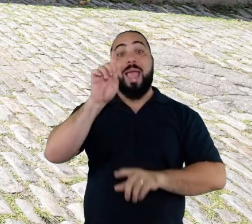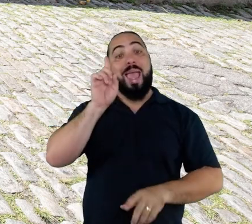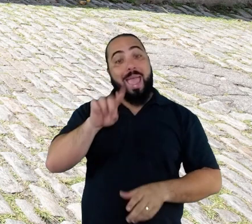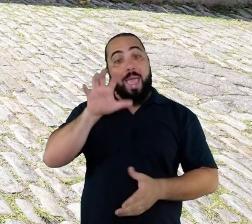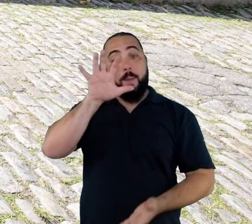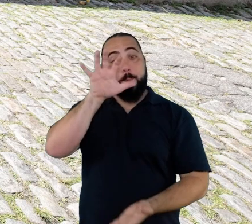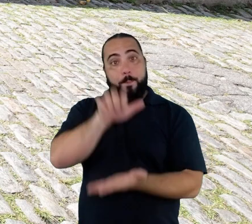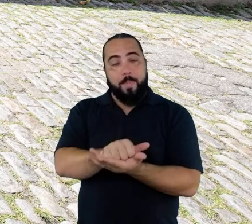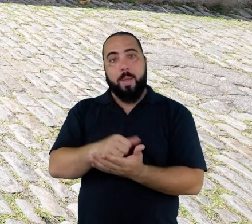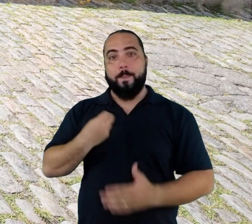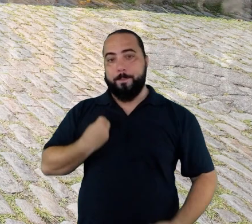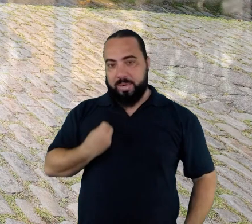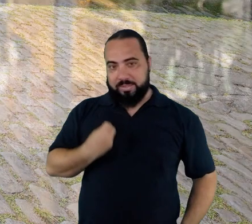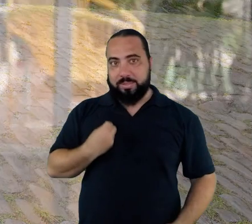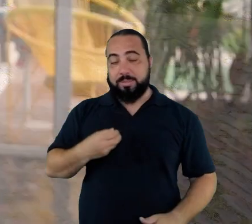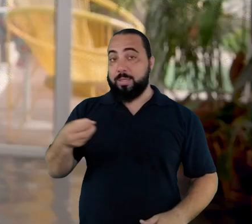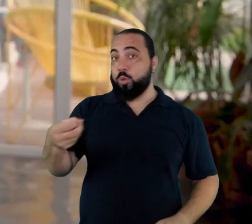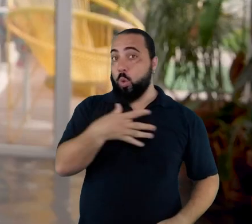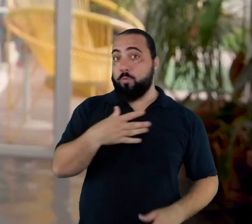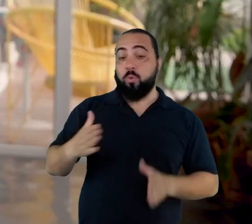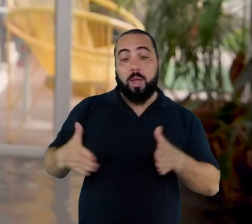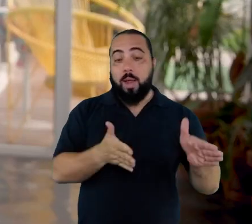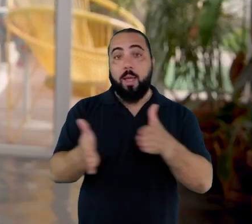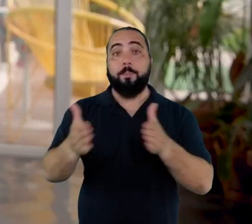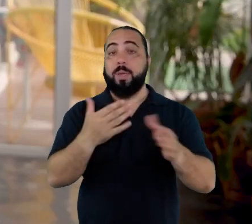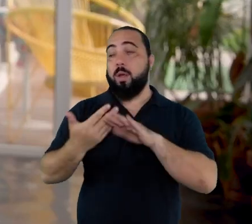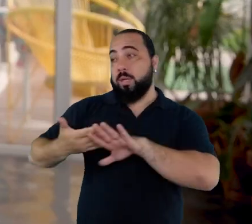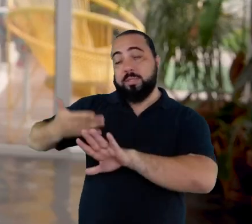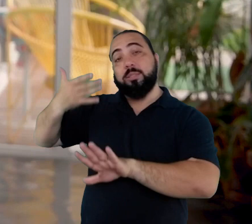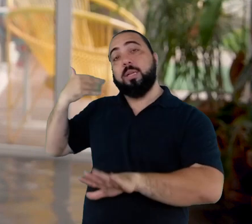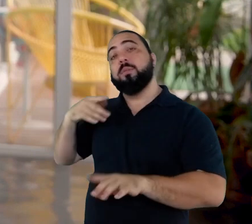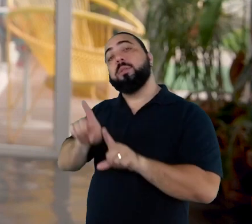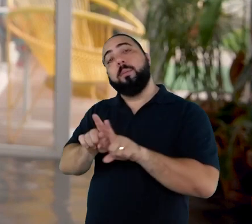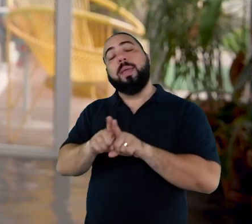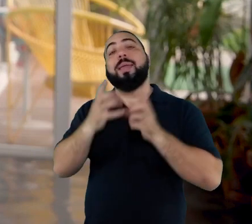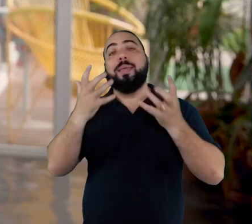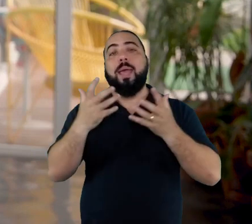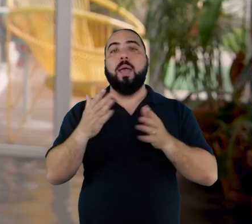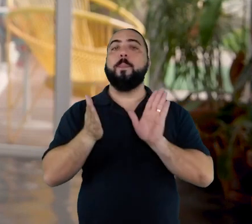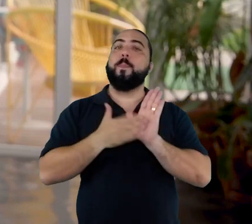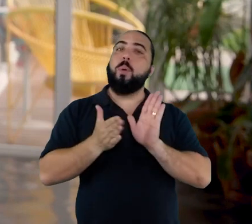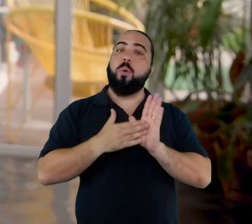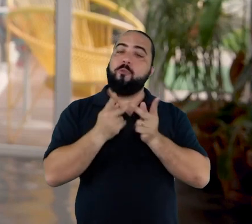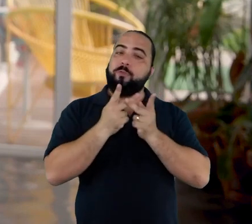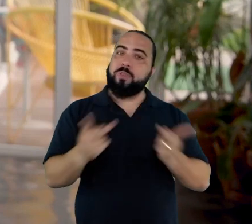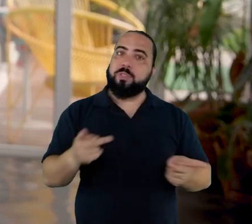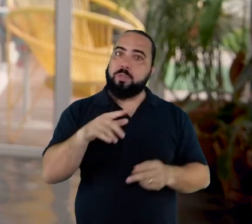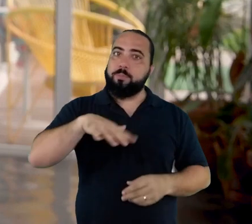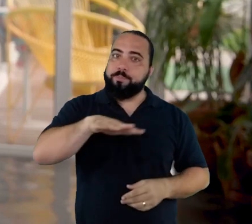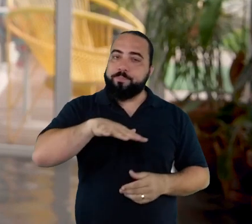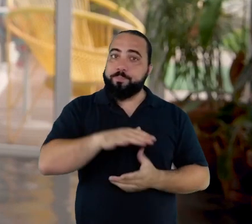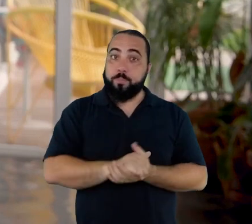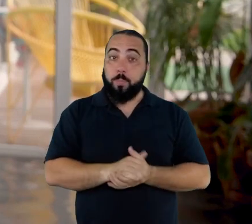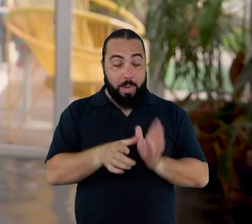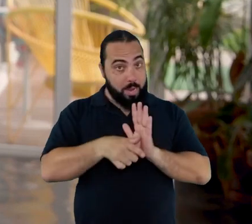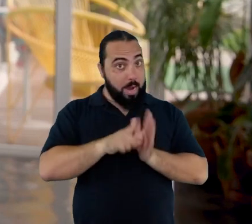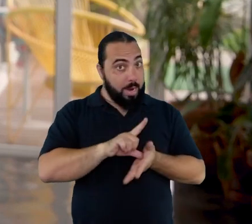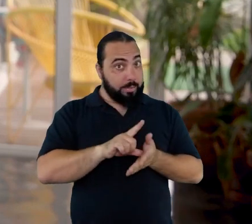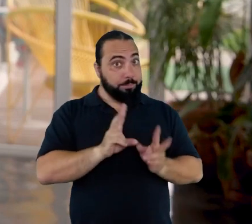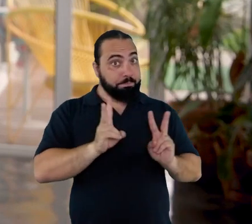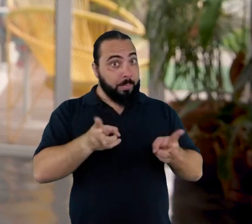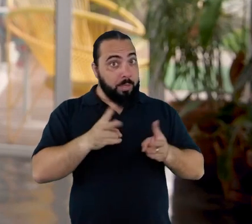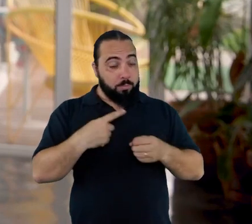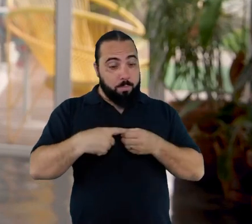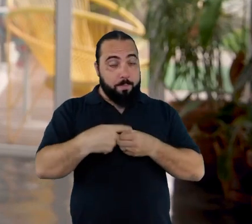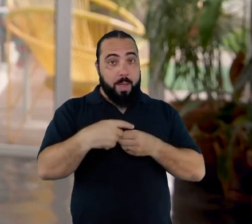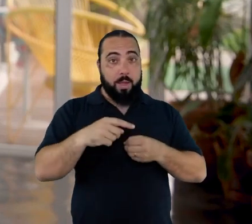esse novo recorte que o caminho ancestral também deseja propor a quem visita o local. Antes de ser mesmo o